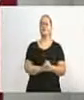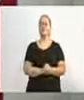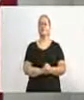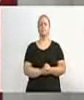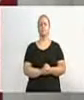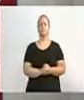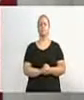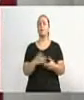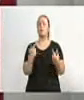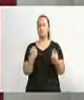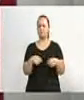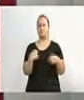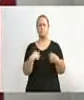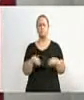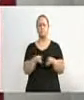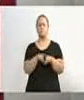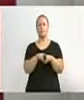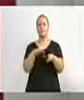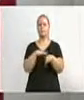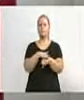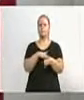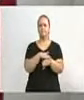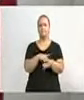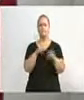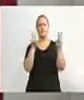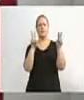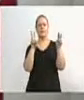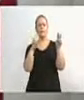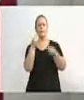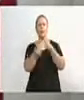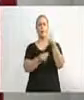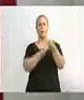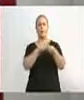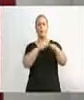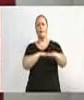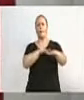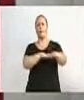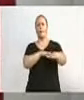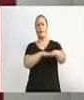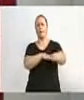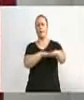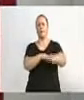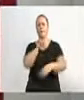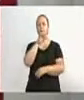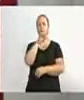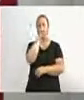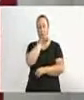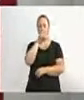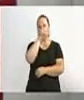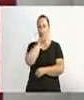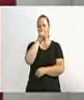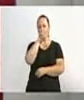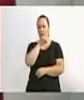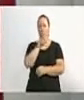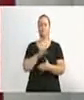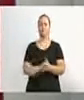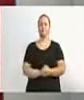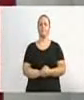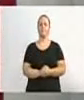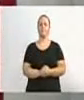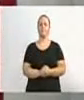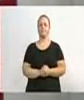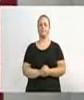nessa tarde sobre a grande passeata, manifestação que foi feita nesse fim de semana, né,